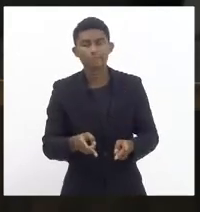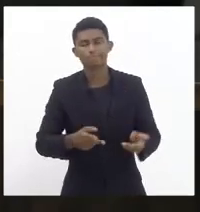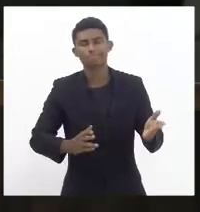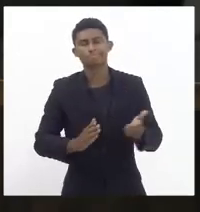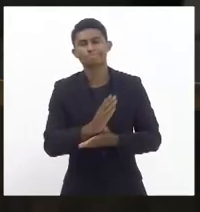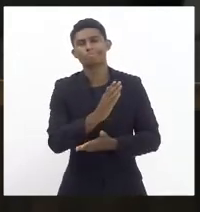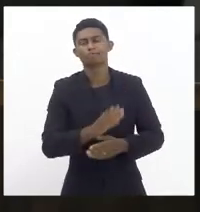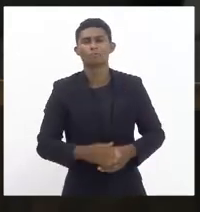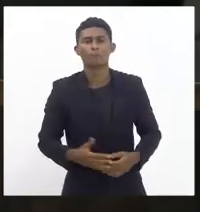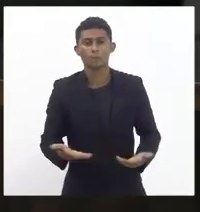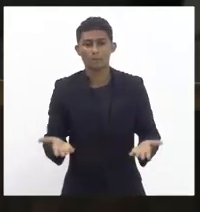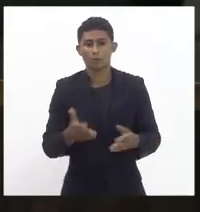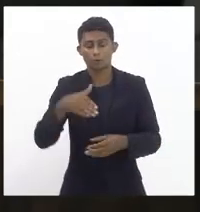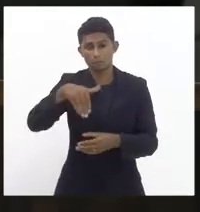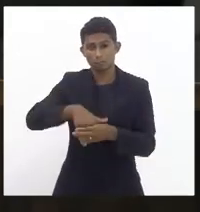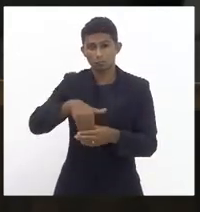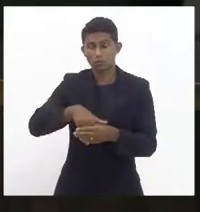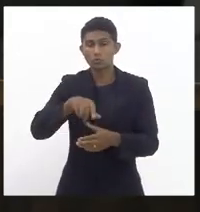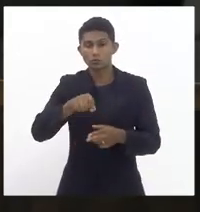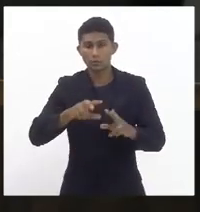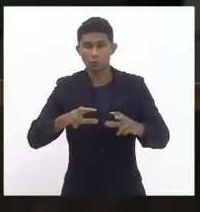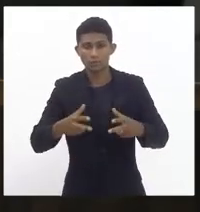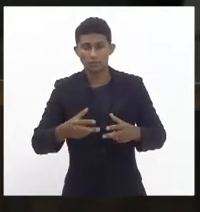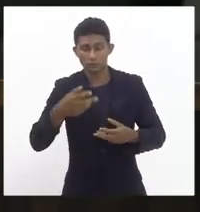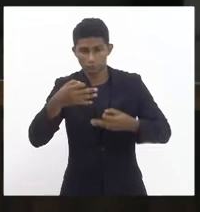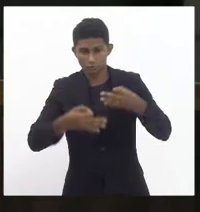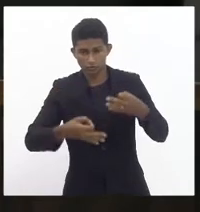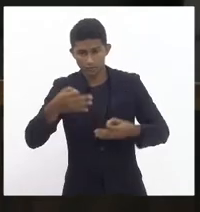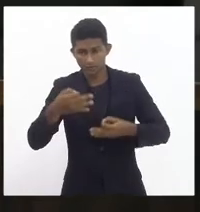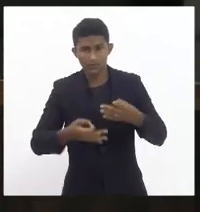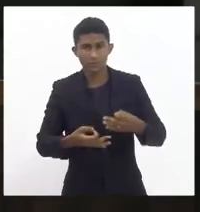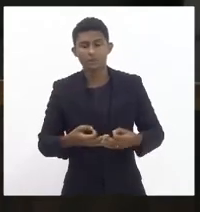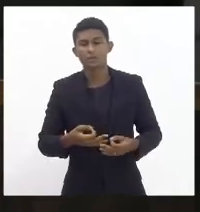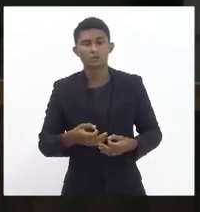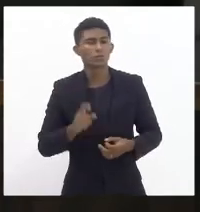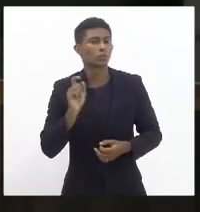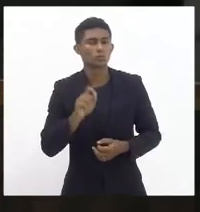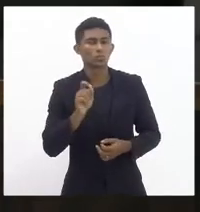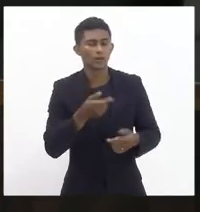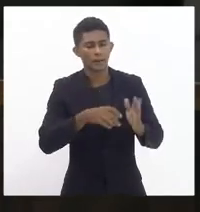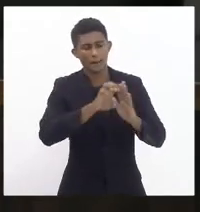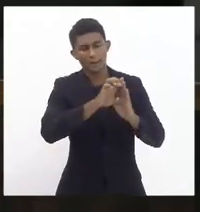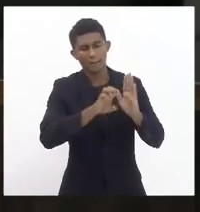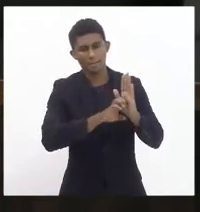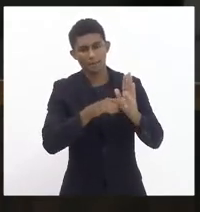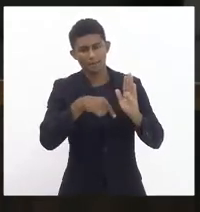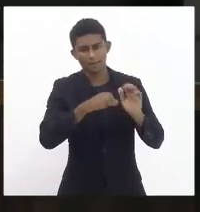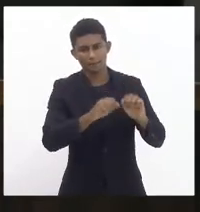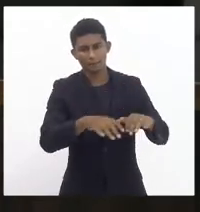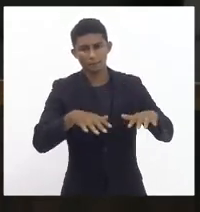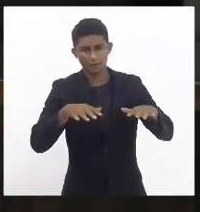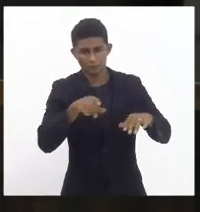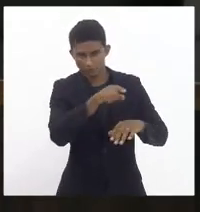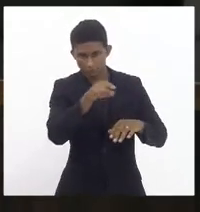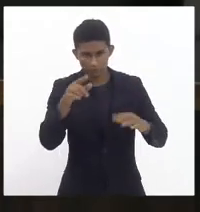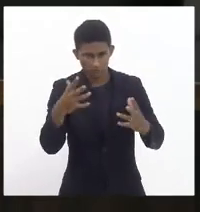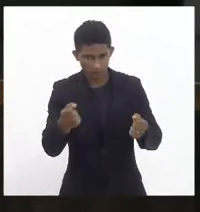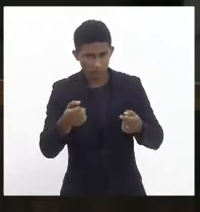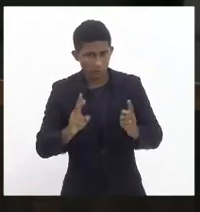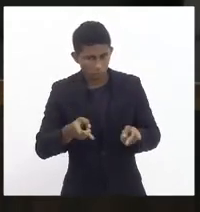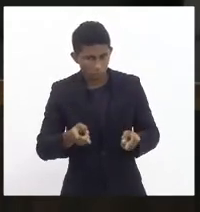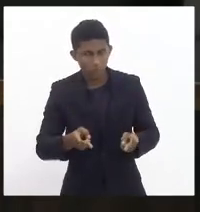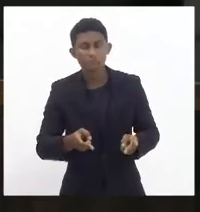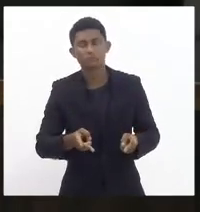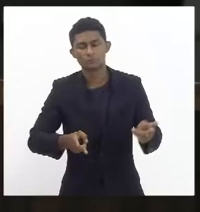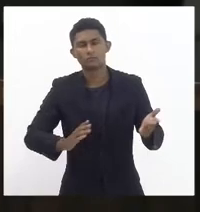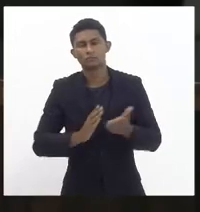aprovado em votação parecer da comissão de condição notícias em relação às emendas de plenário seu seus que aprovam